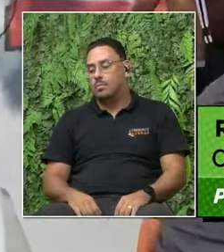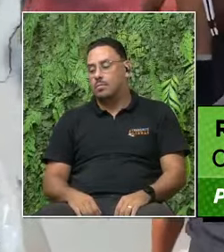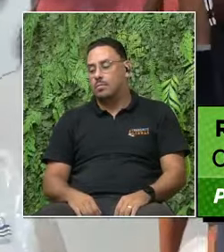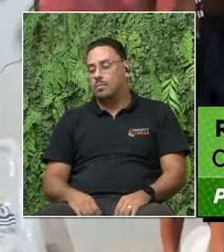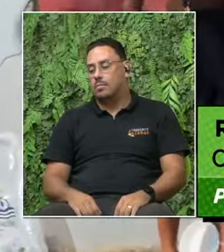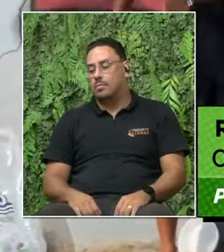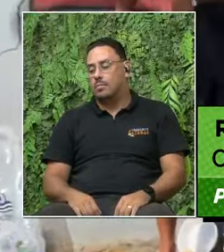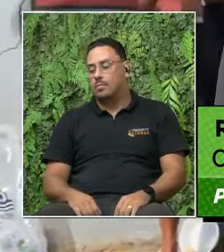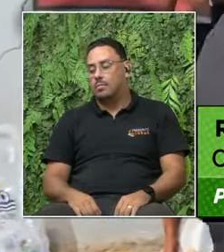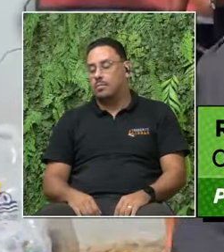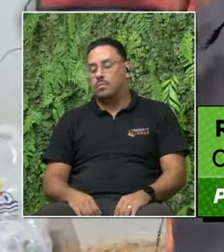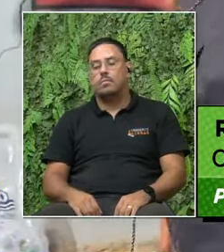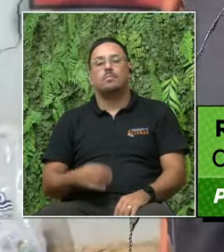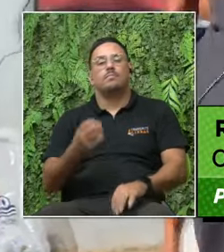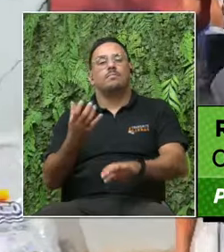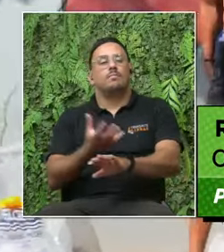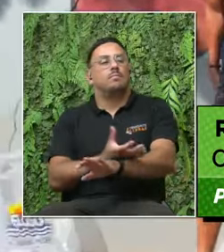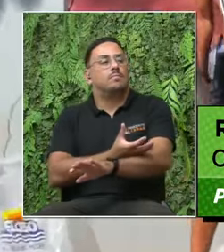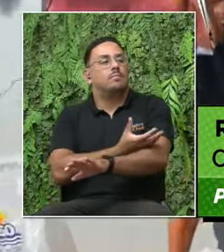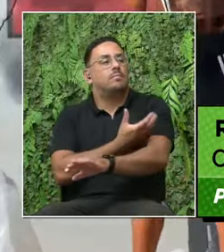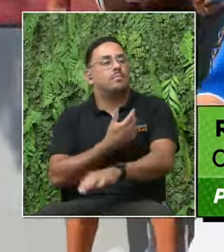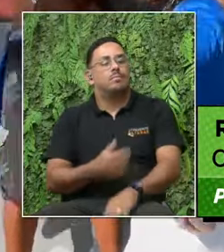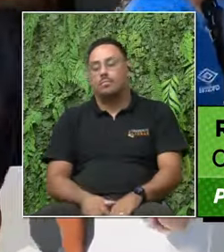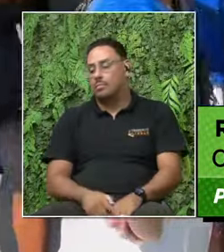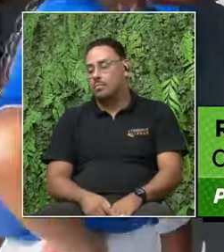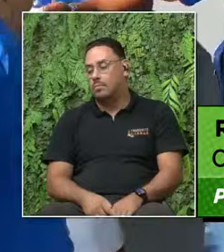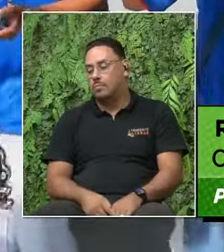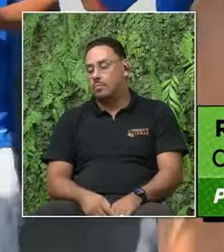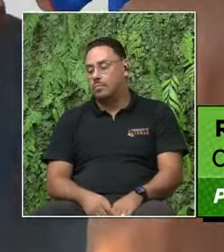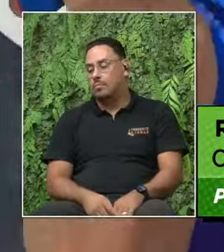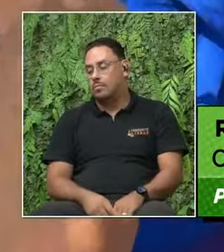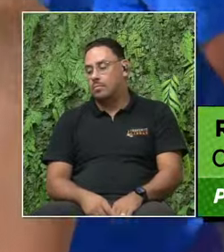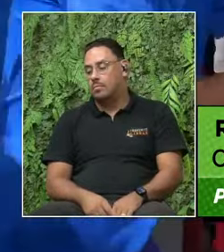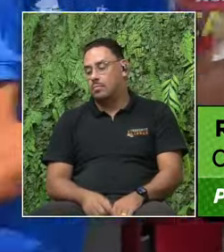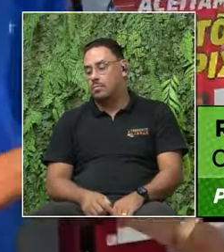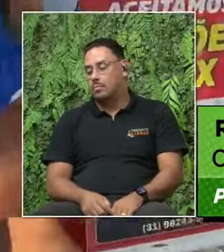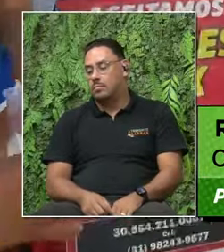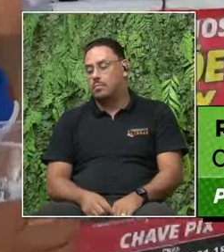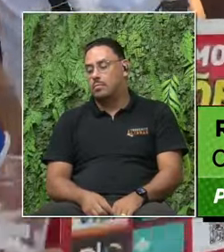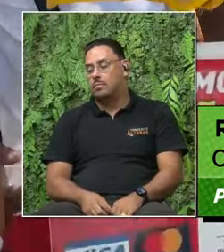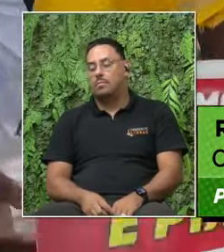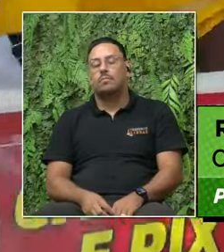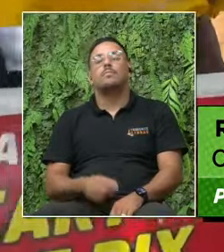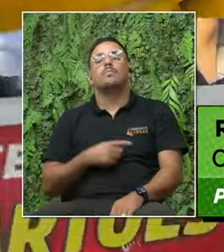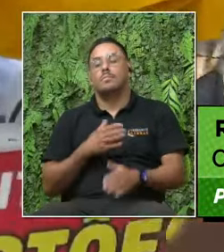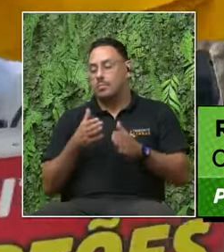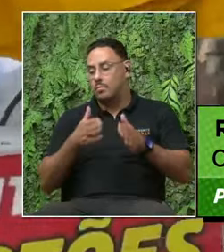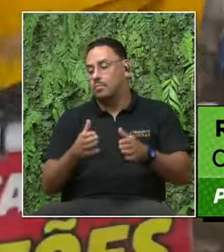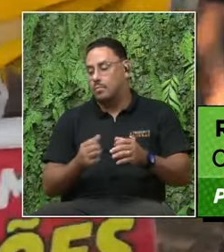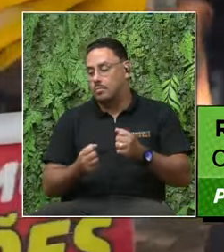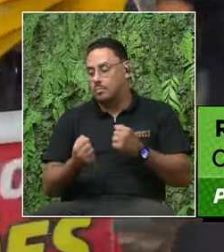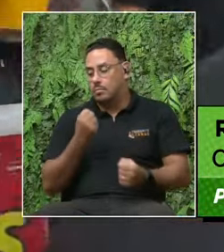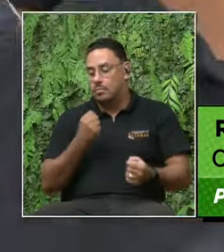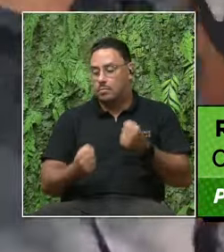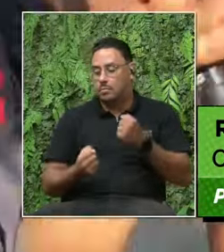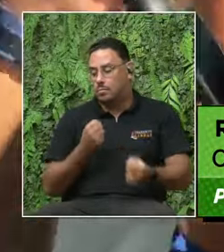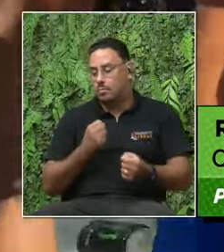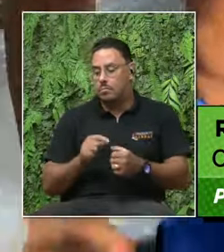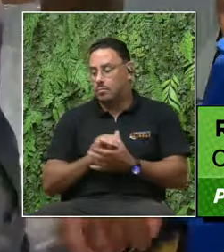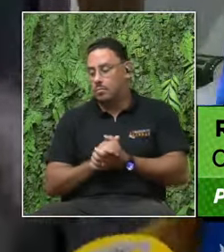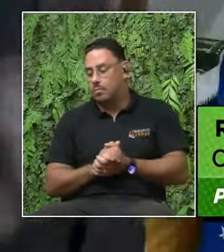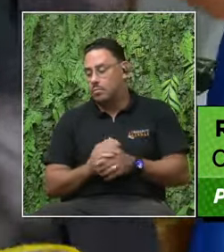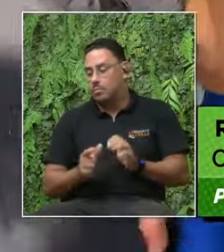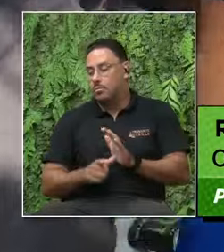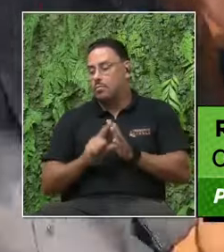é emocionado Fala no microfone meu filho não é no Megafone não pelo amor de Deus me ajuda aí ó já tá aquecendo tá aquecendo